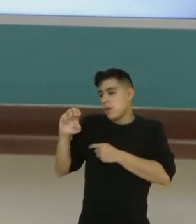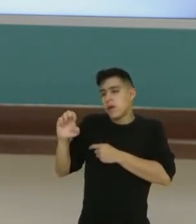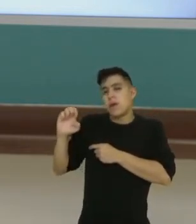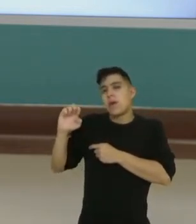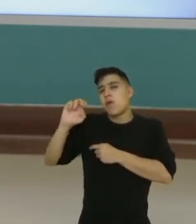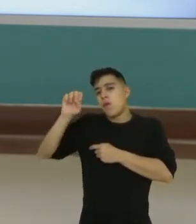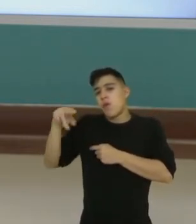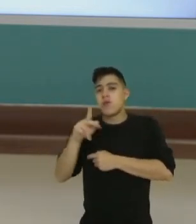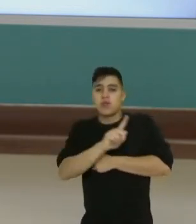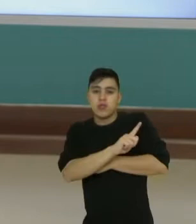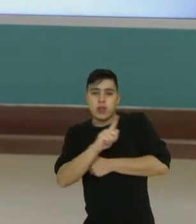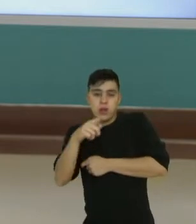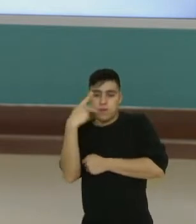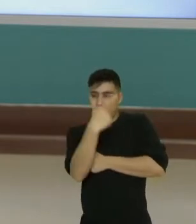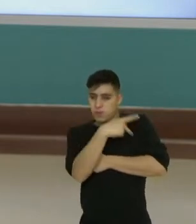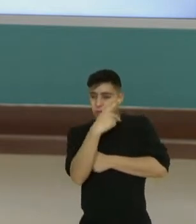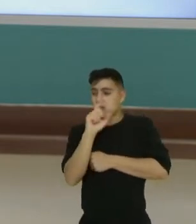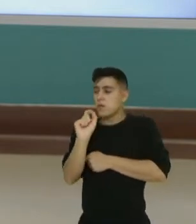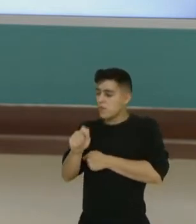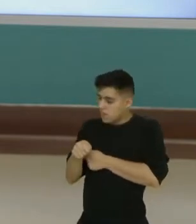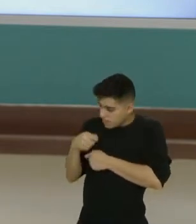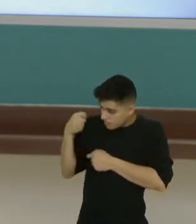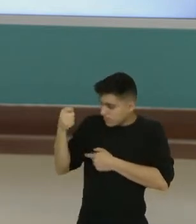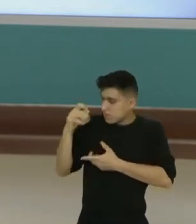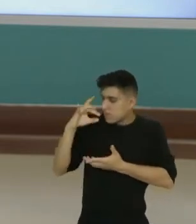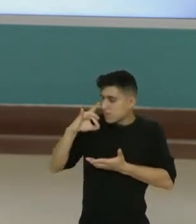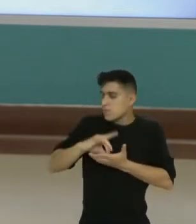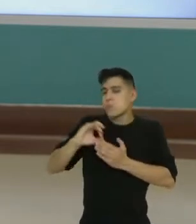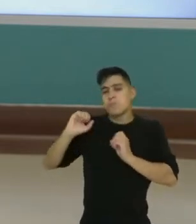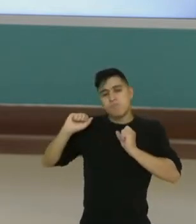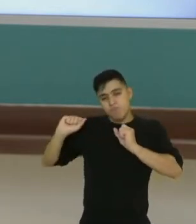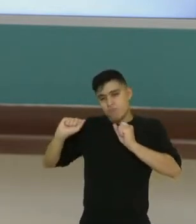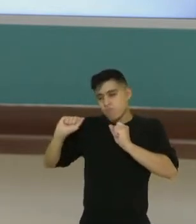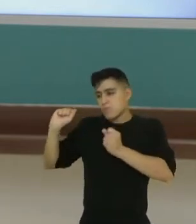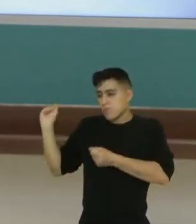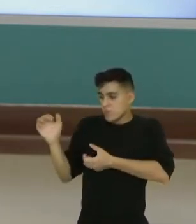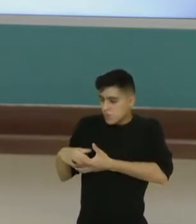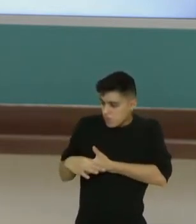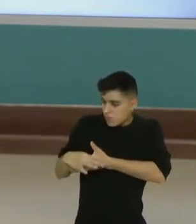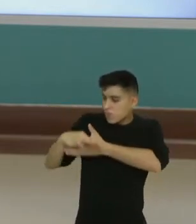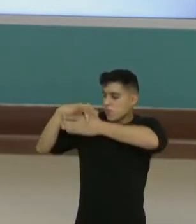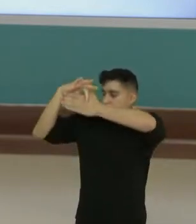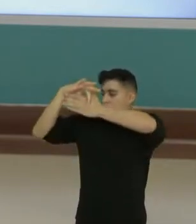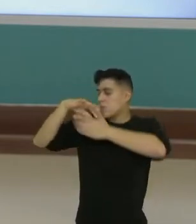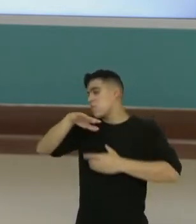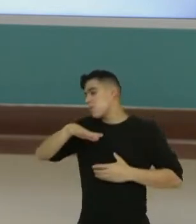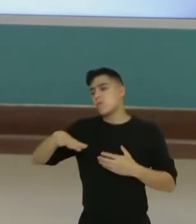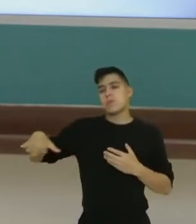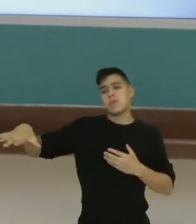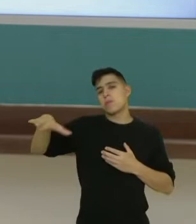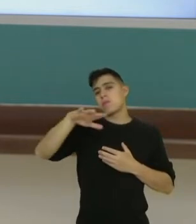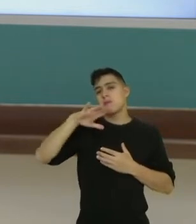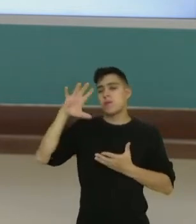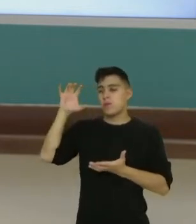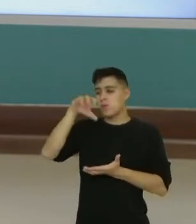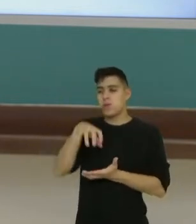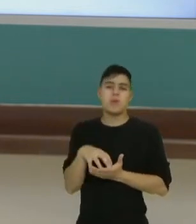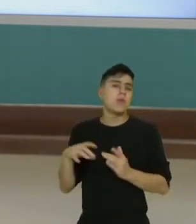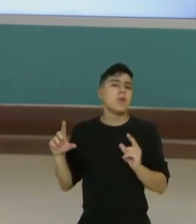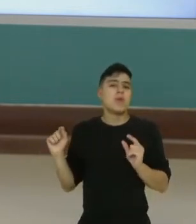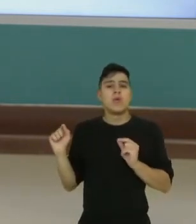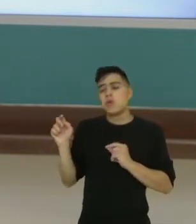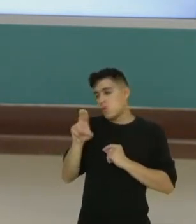Maomé. Esse sim é considerado digno de receber a liderança dentro de uma instituição a qual